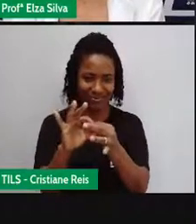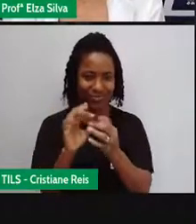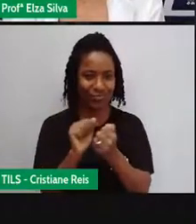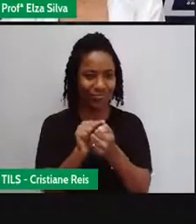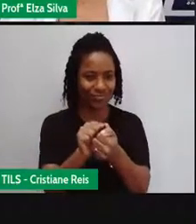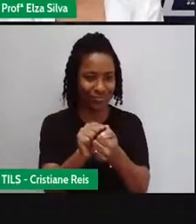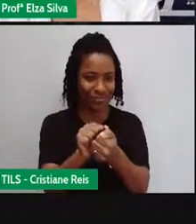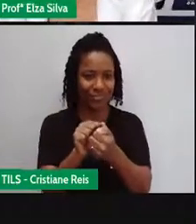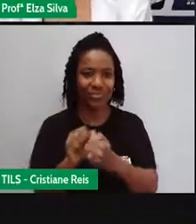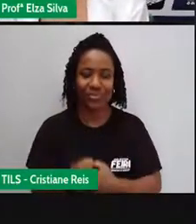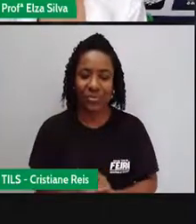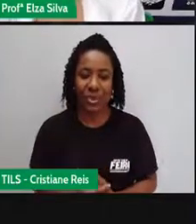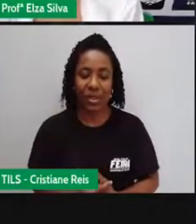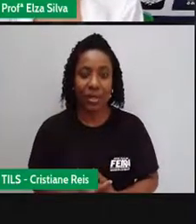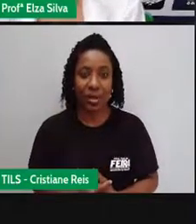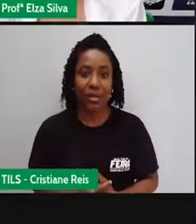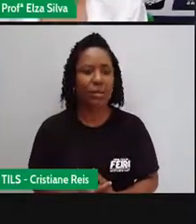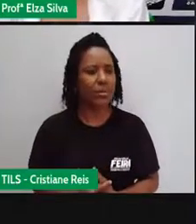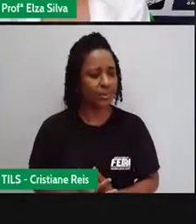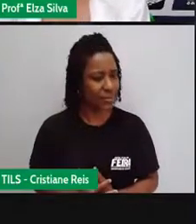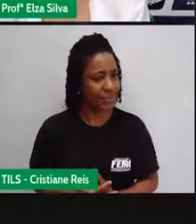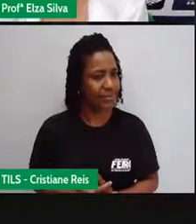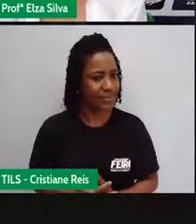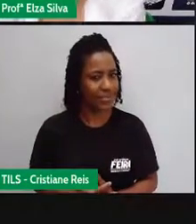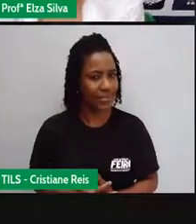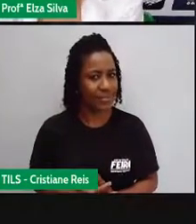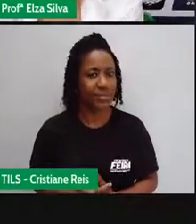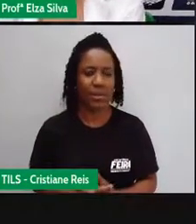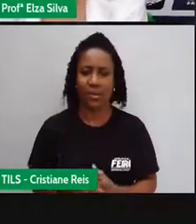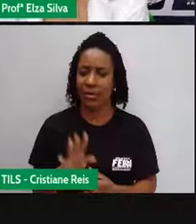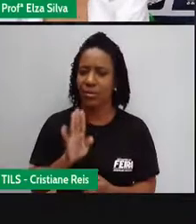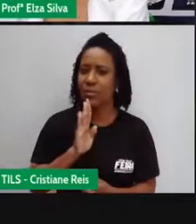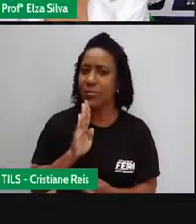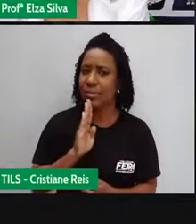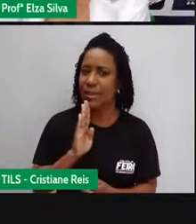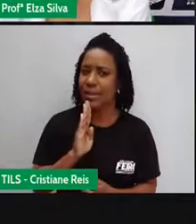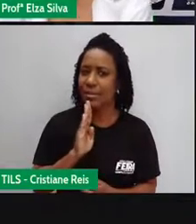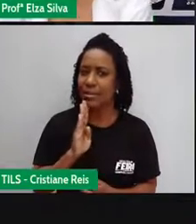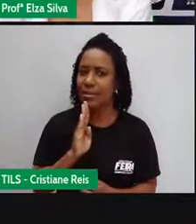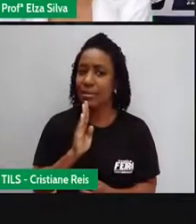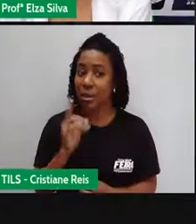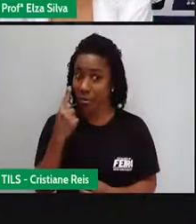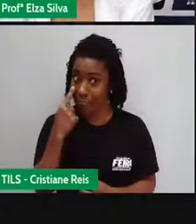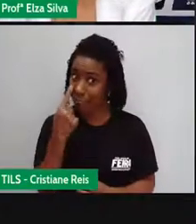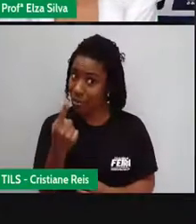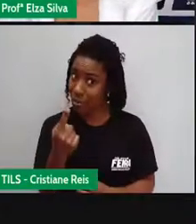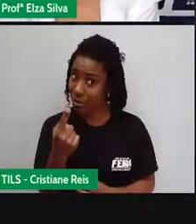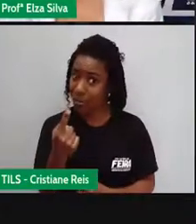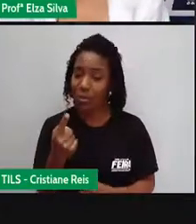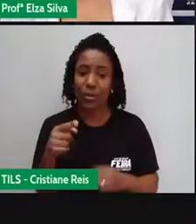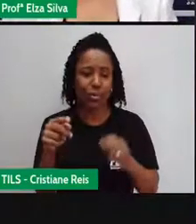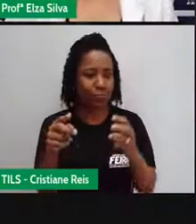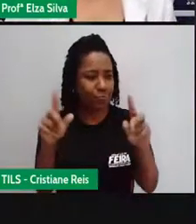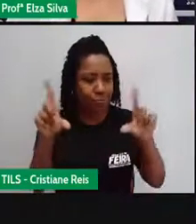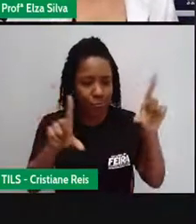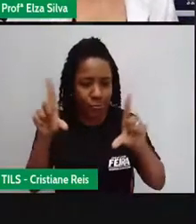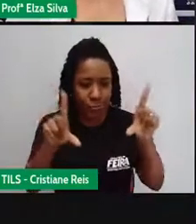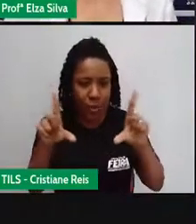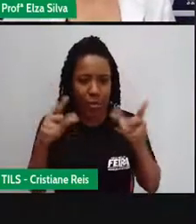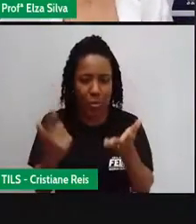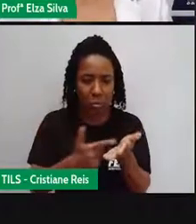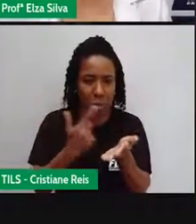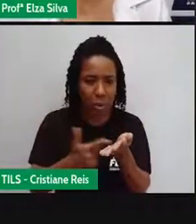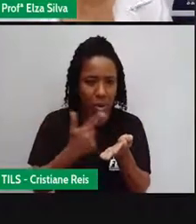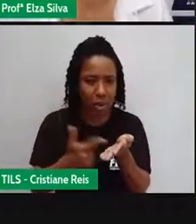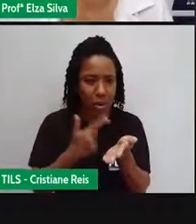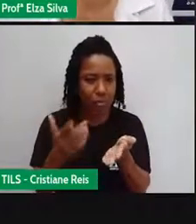Vocês já devem ter ouvido falar, já devem ter visto na televisão, nos livros, nas aulas de inglês,